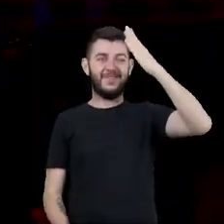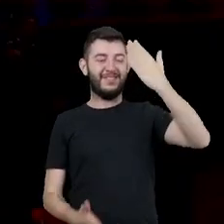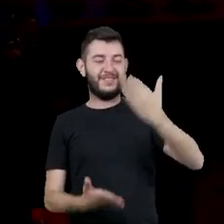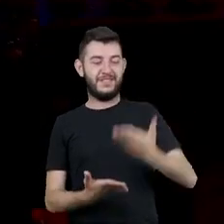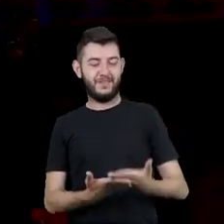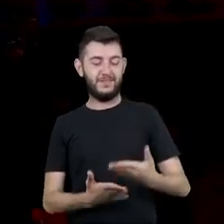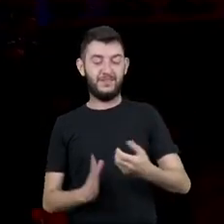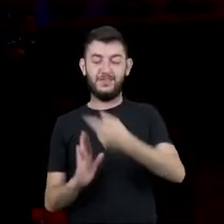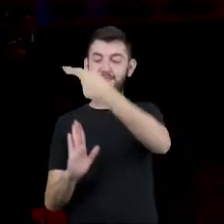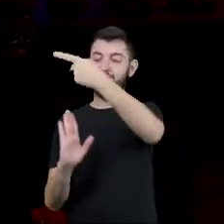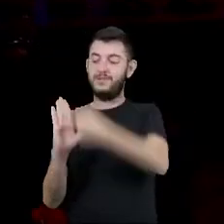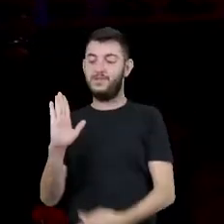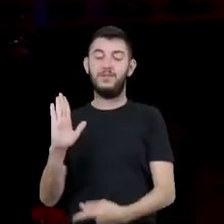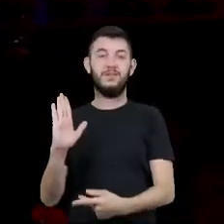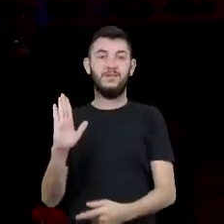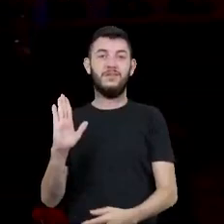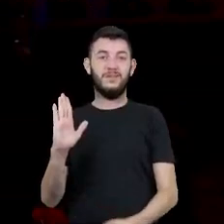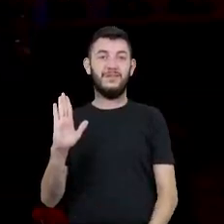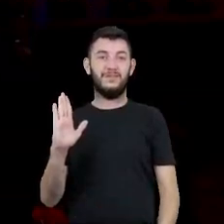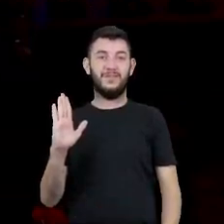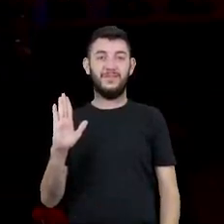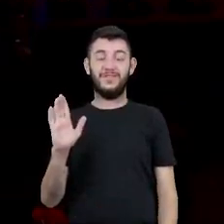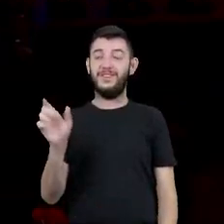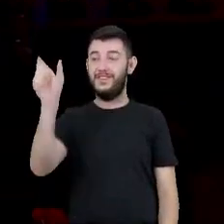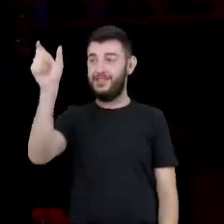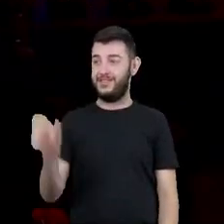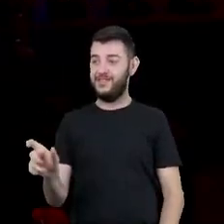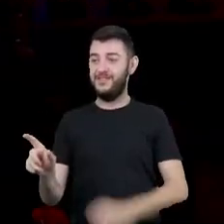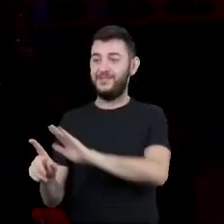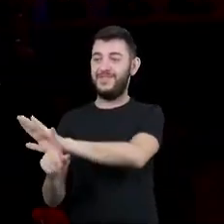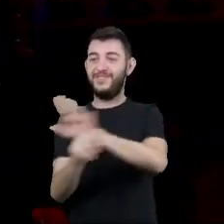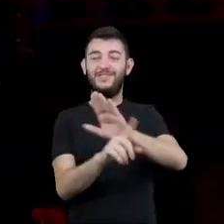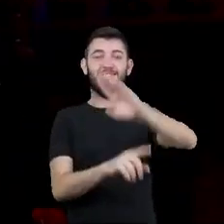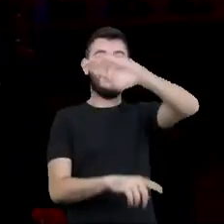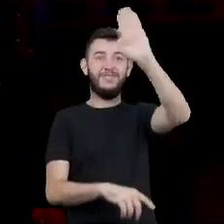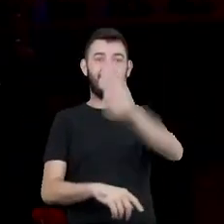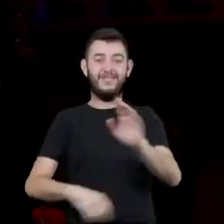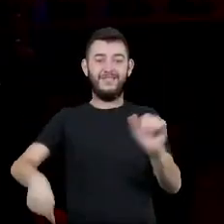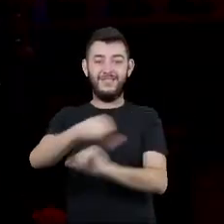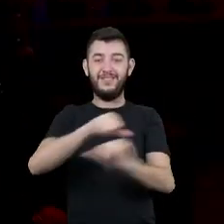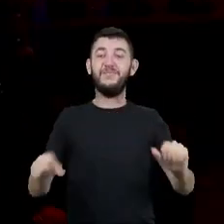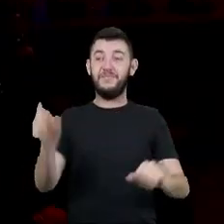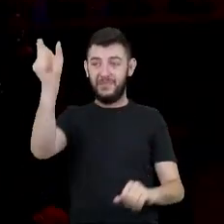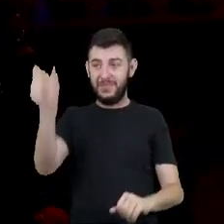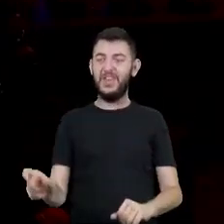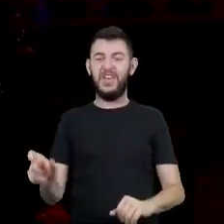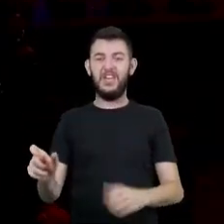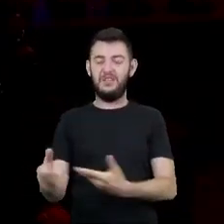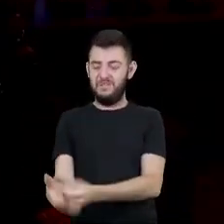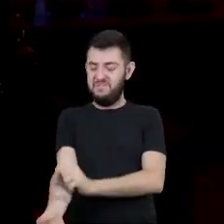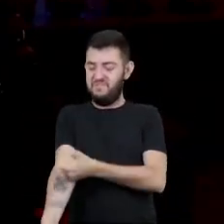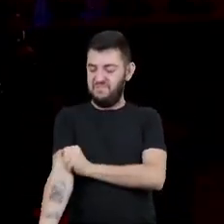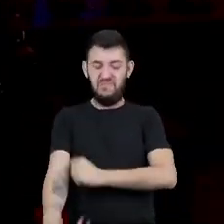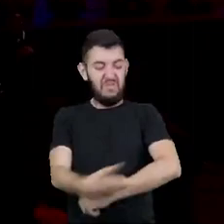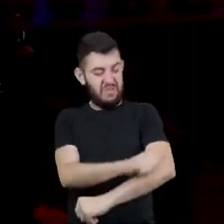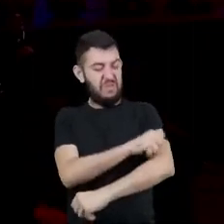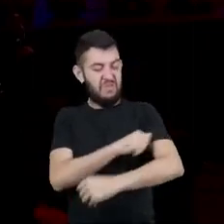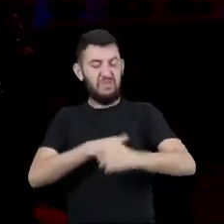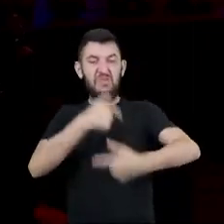iria mudar a nação. E ele mudou. Ele foi o presidente que mais investiu no